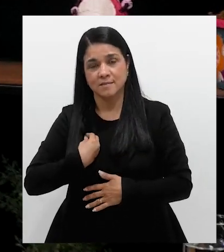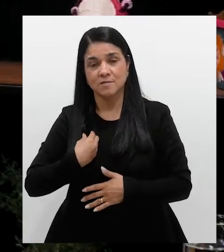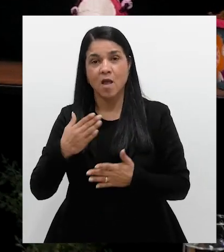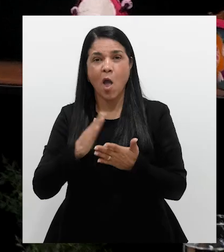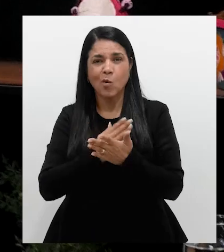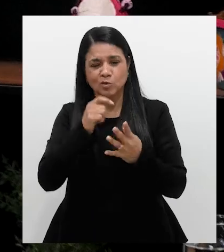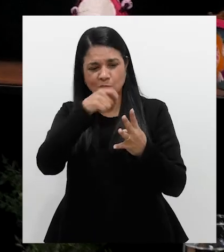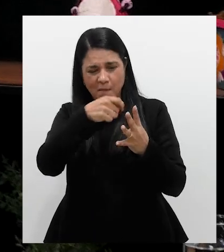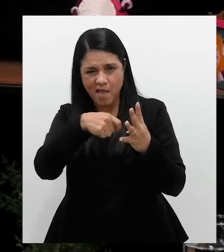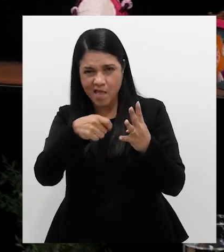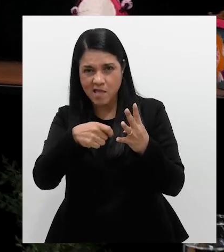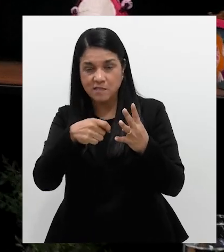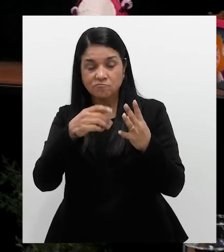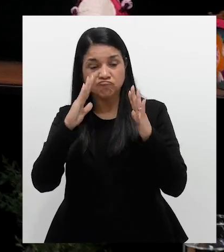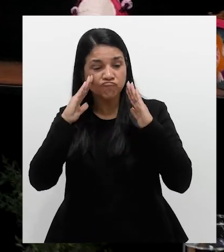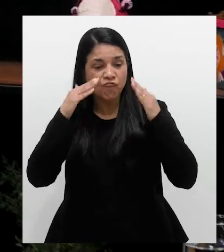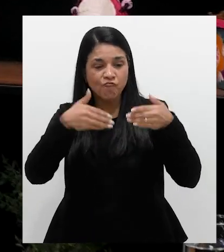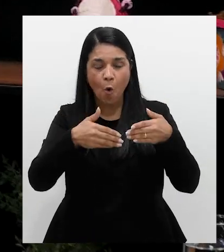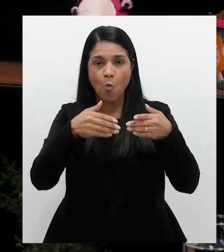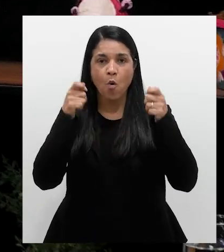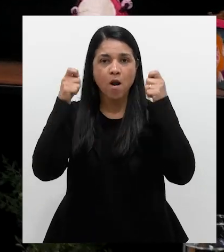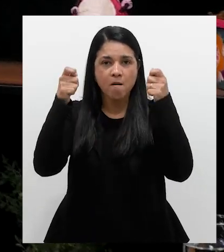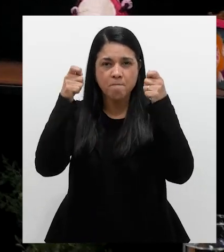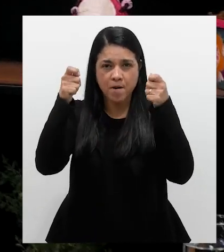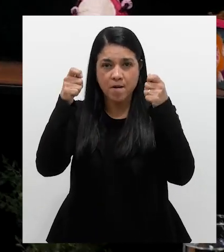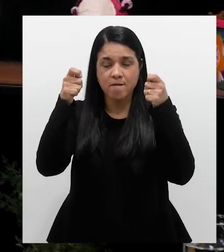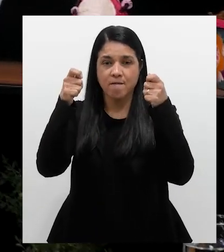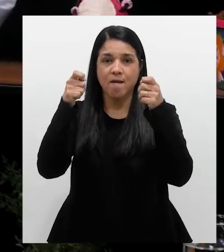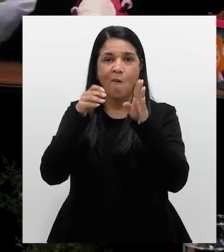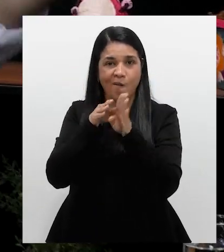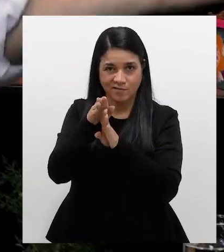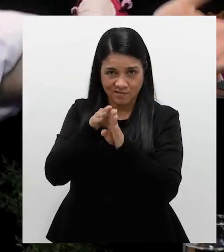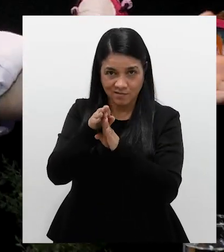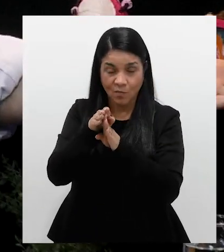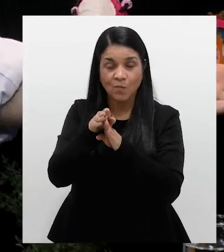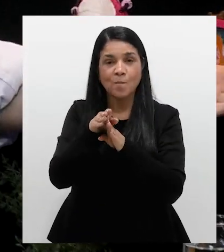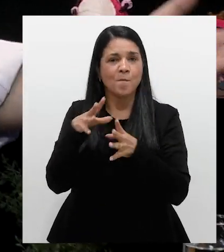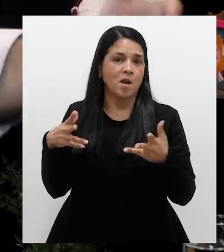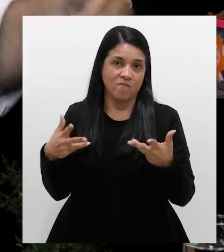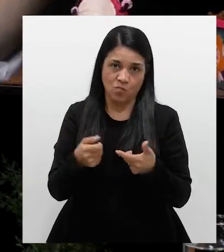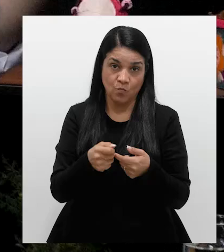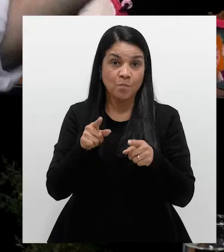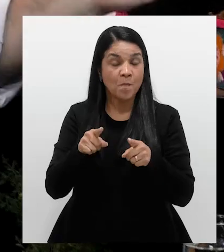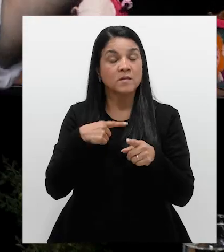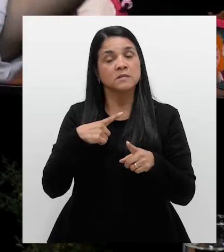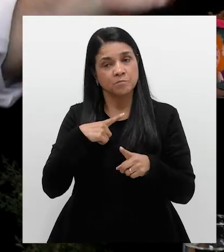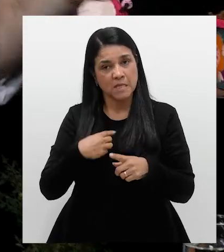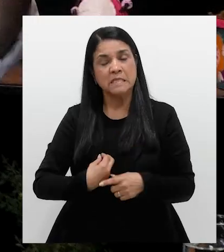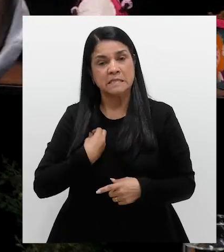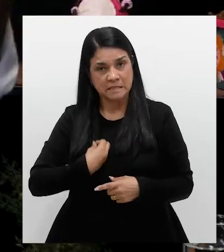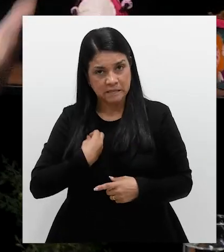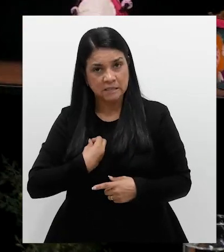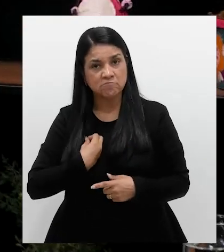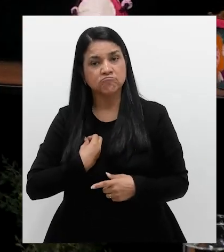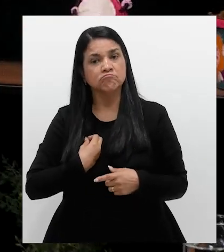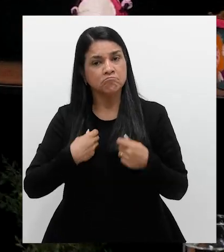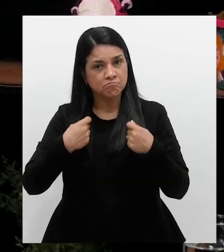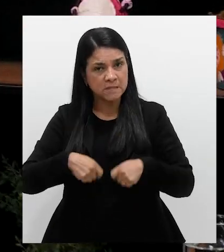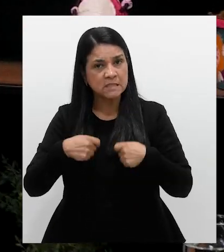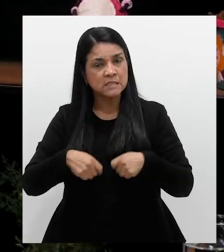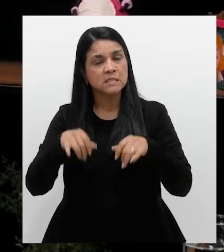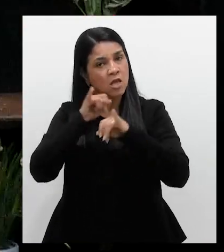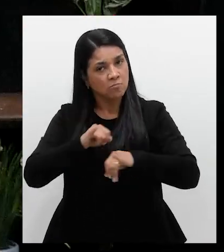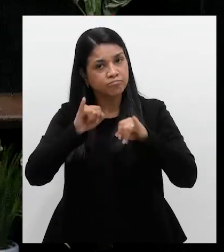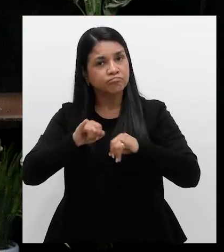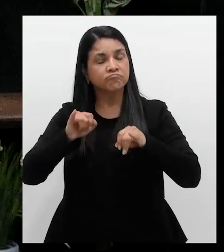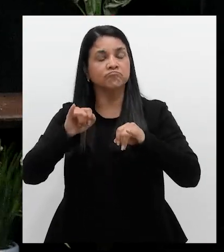alguns meses que são direcionados para algumas campanhas de prevenção, que isso é maravilhoso, também eu acho que deve existir, existe e deve ser